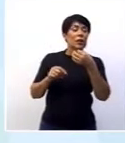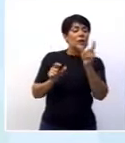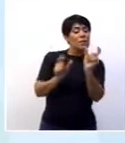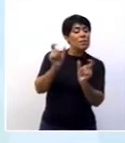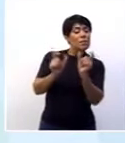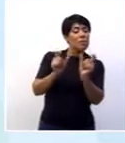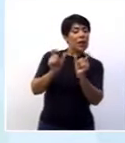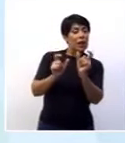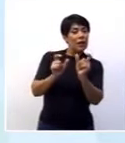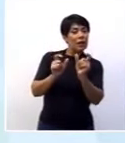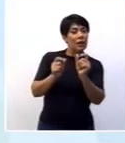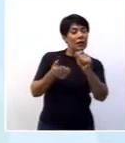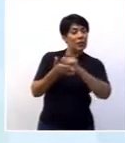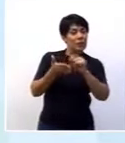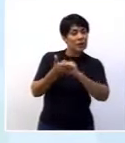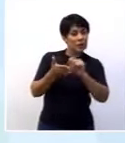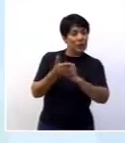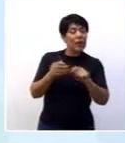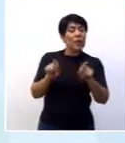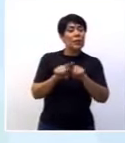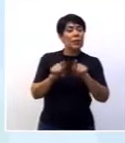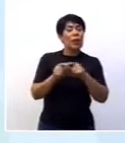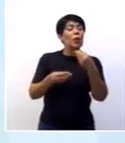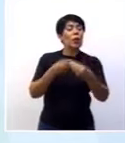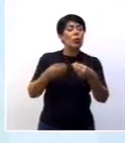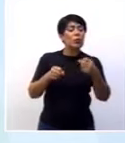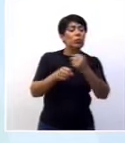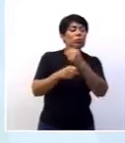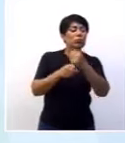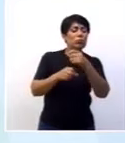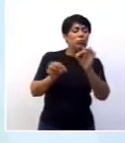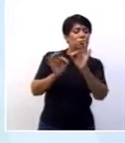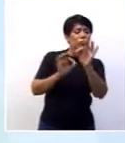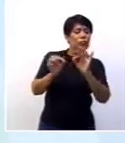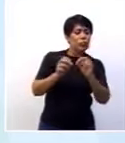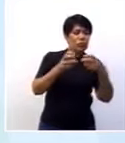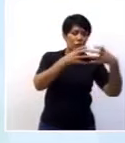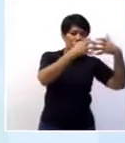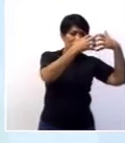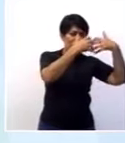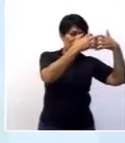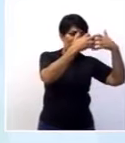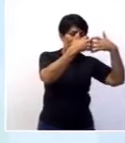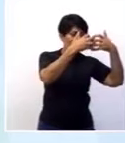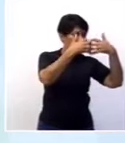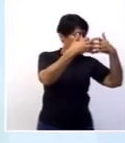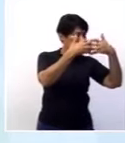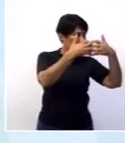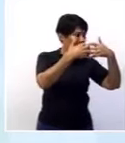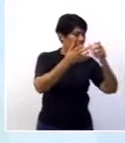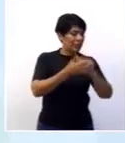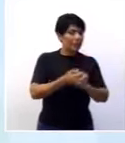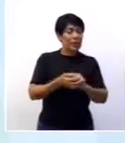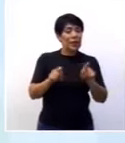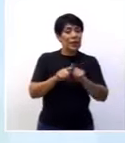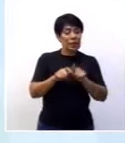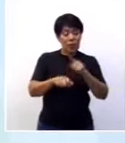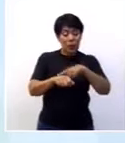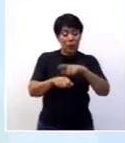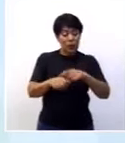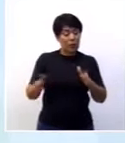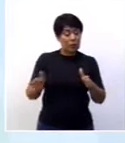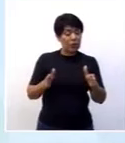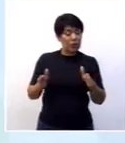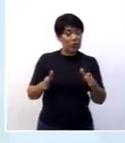a construção morfossintática, certo? Presentes e a época em que ele foi